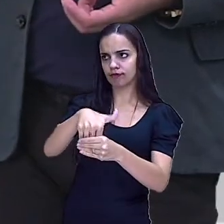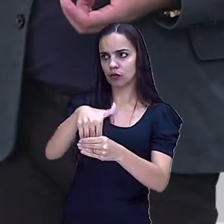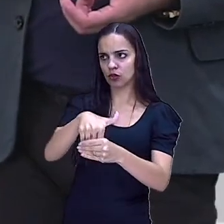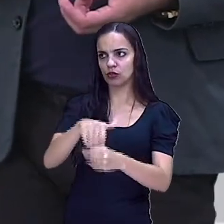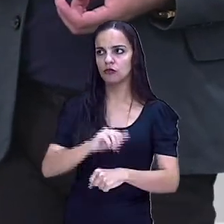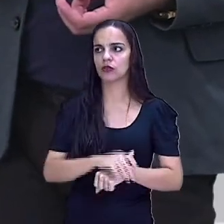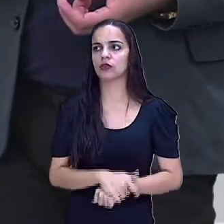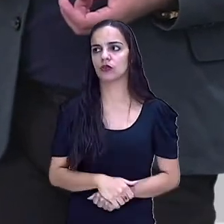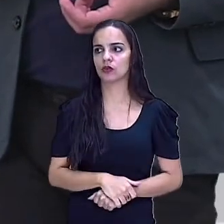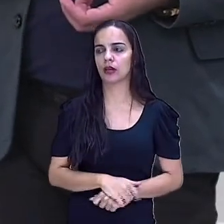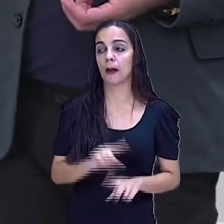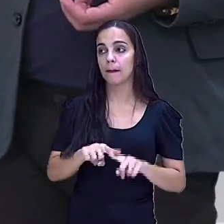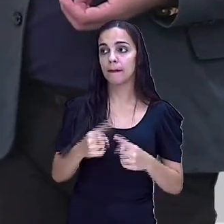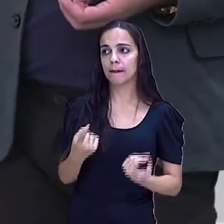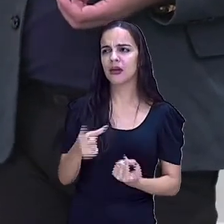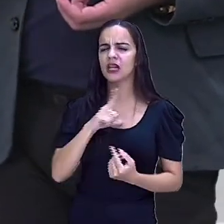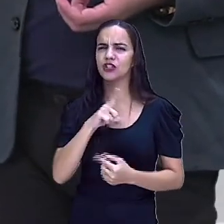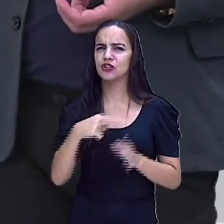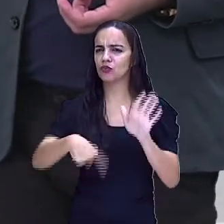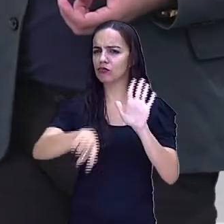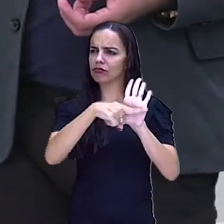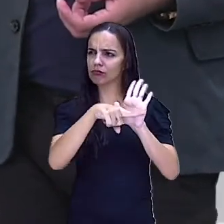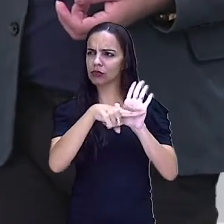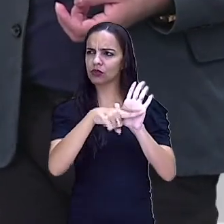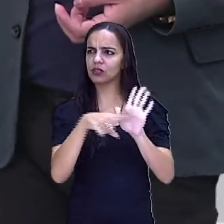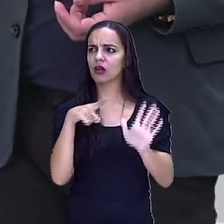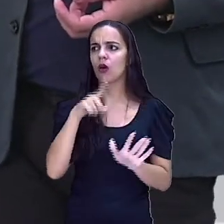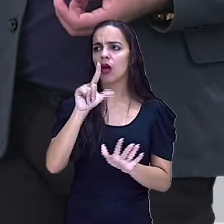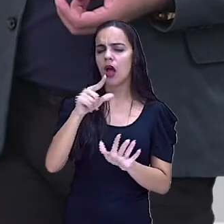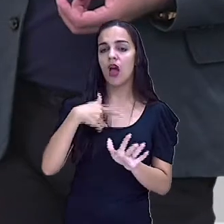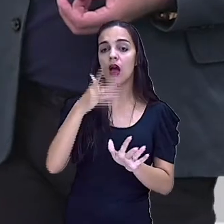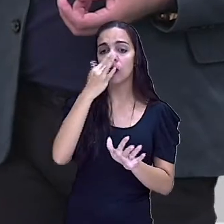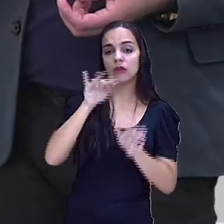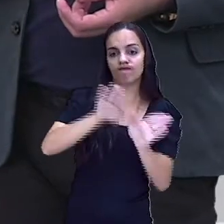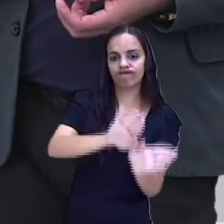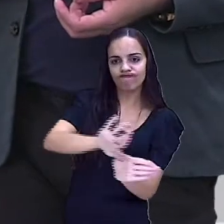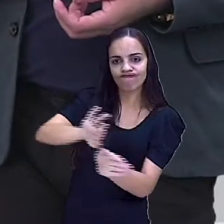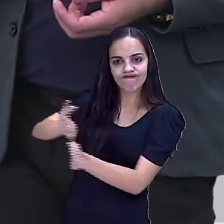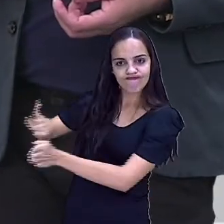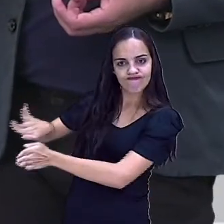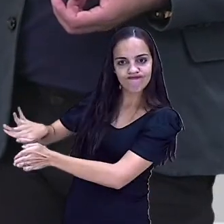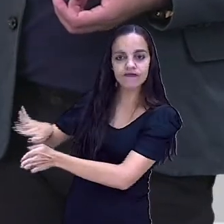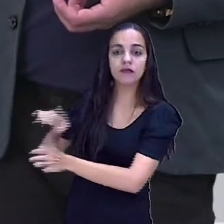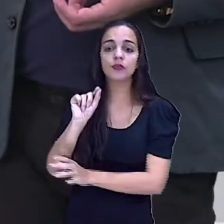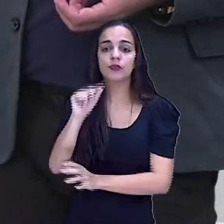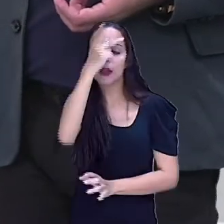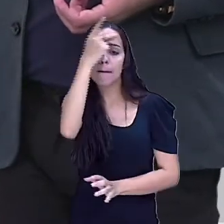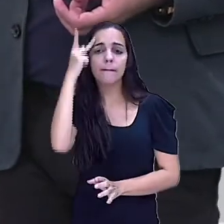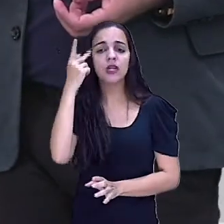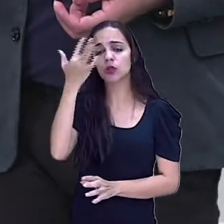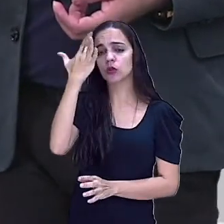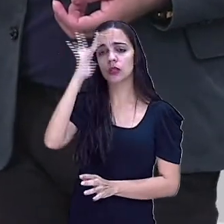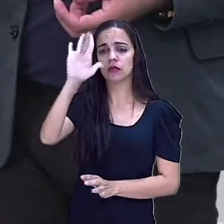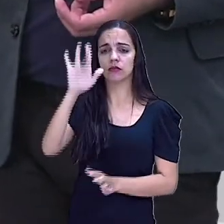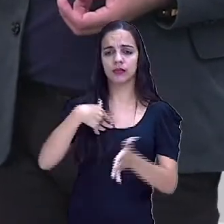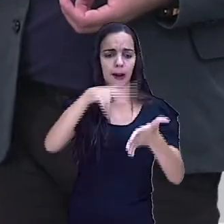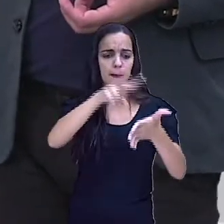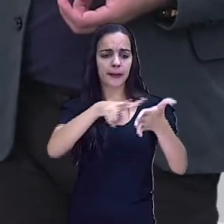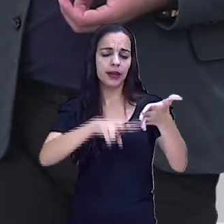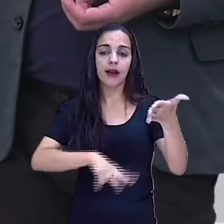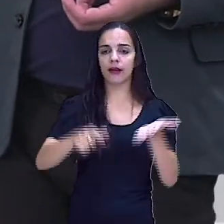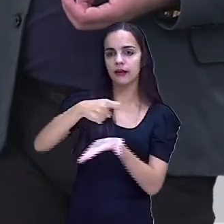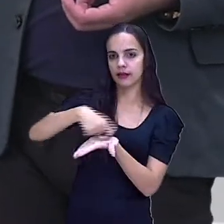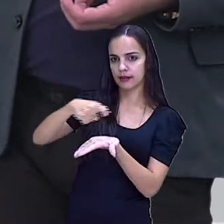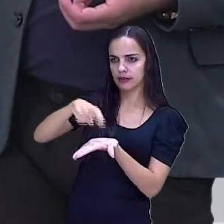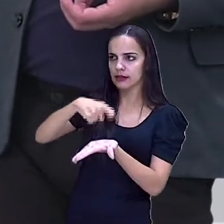pontos negativos. Um deles era a exclusão dos analfabetos do direito de votar,